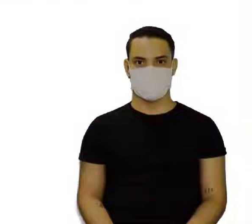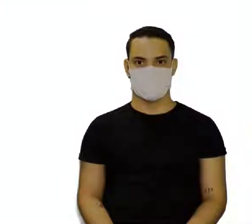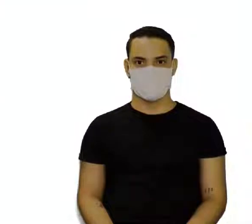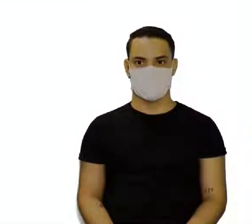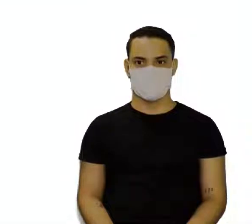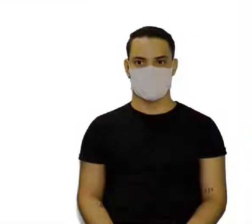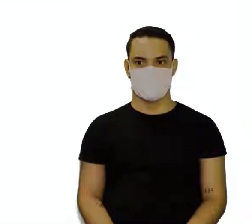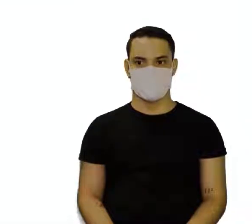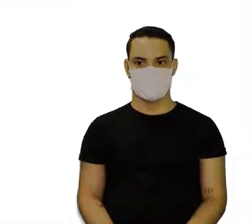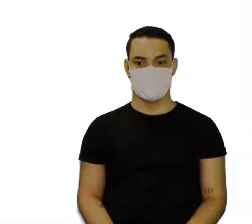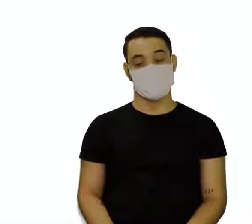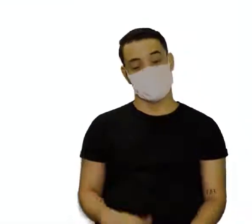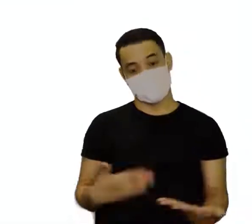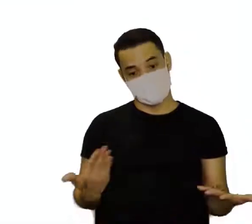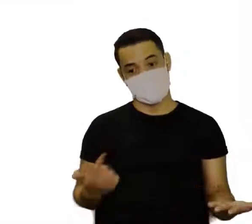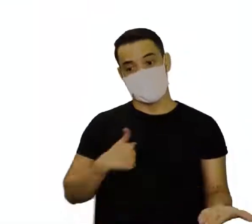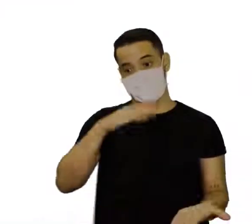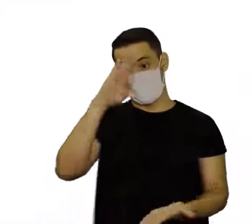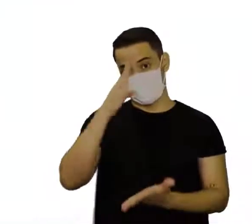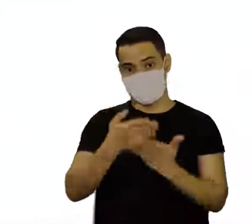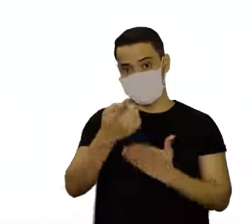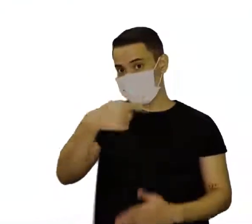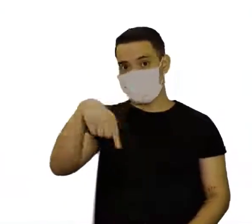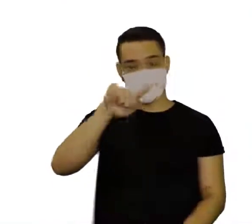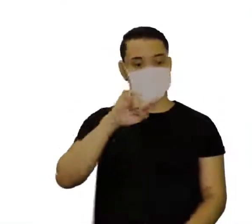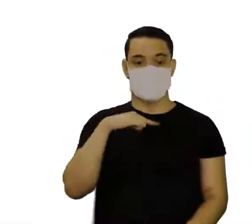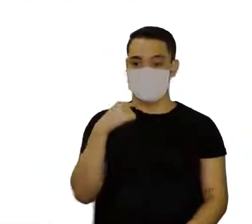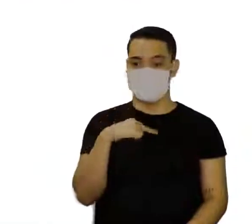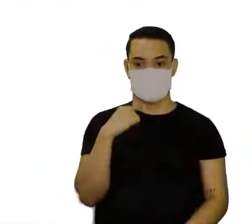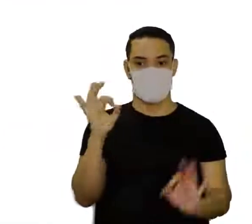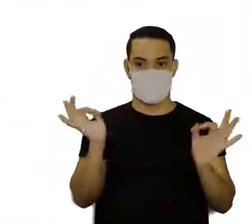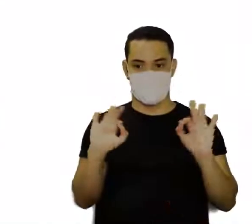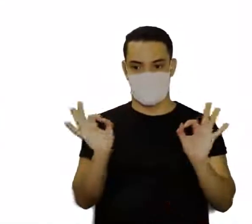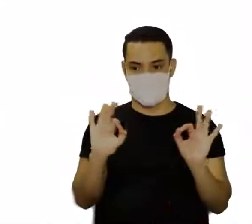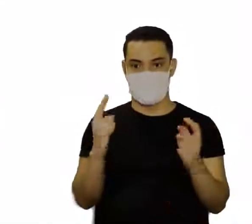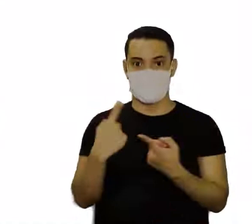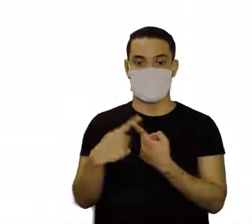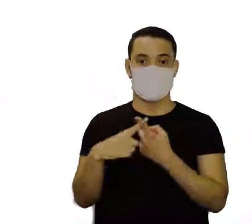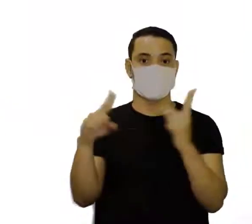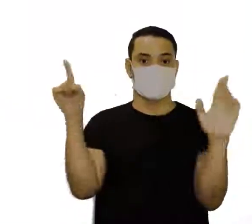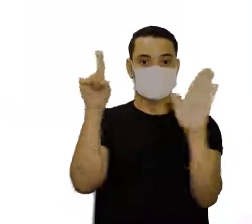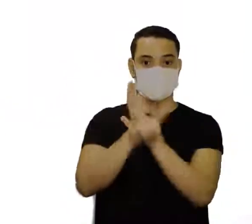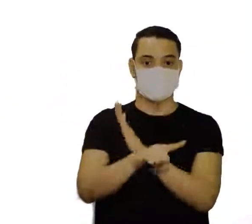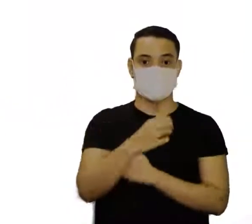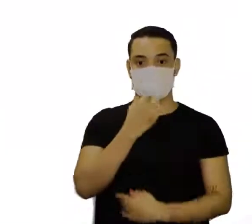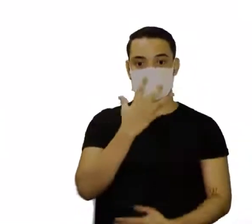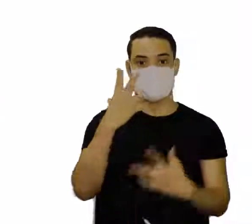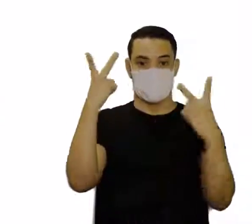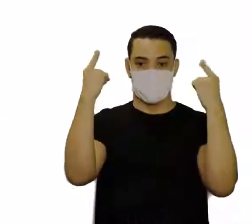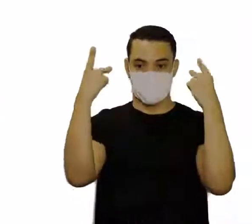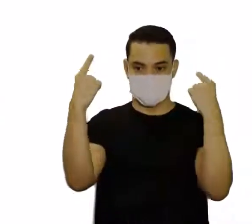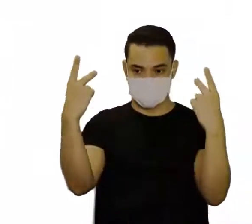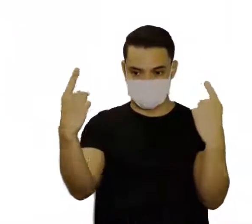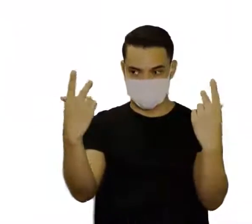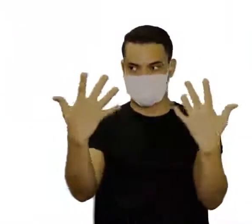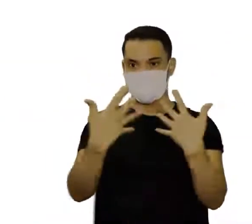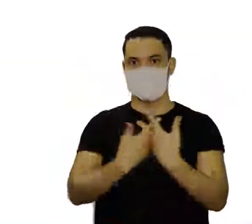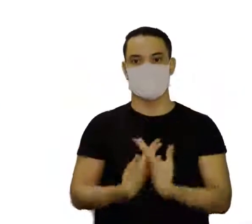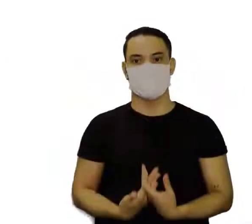Bom, acredito que aí não tem muita dúvida. Uma questão relativamente bem tranquila, né?